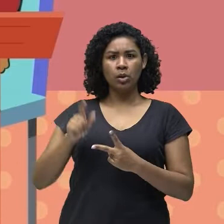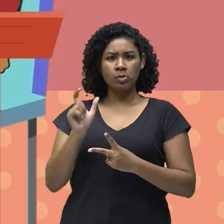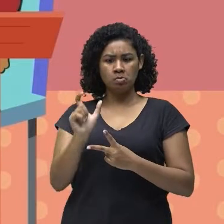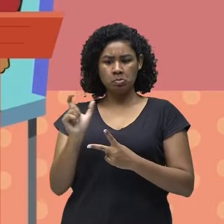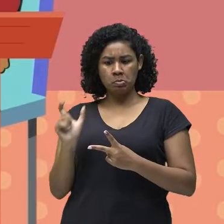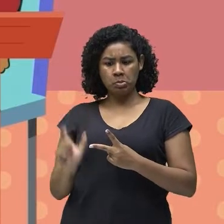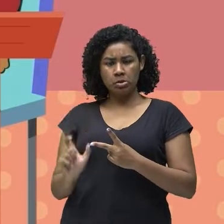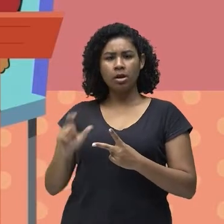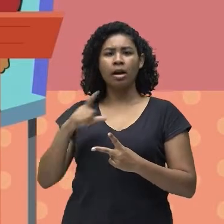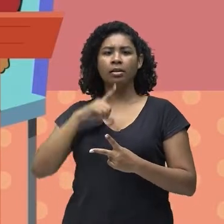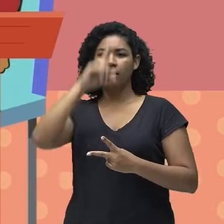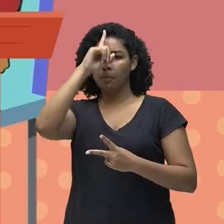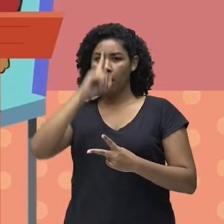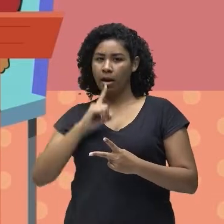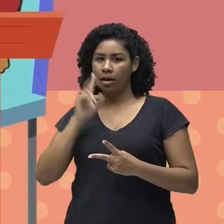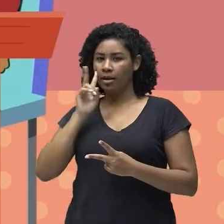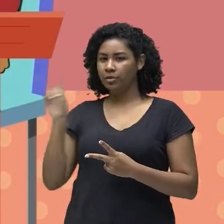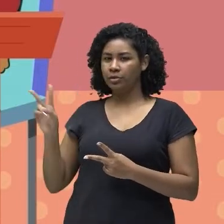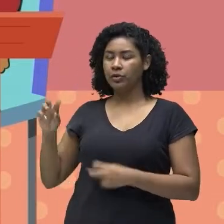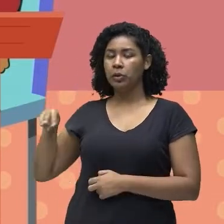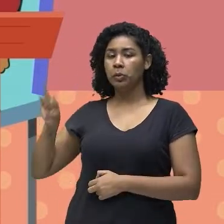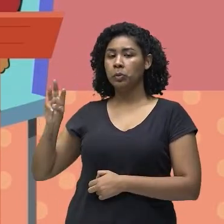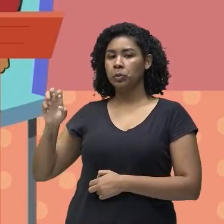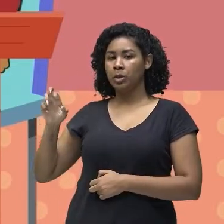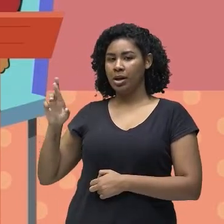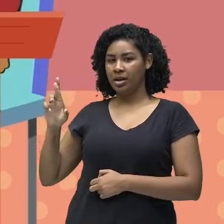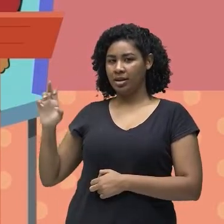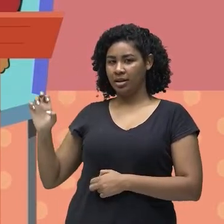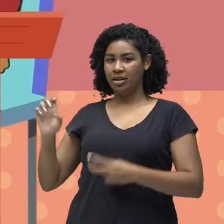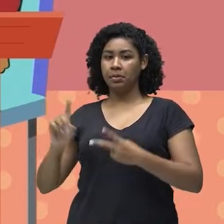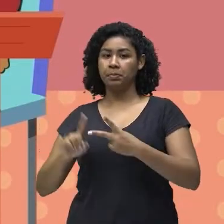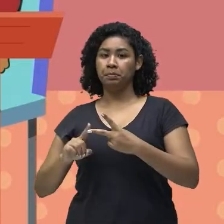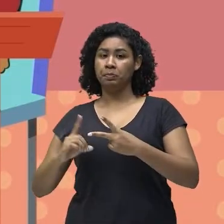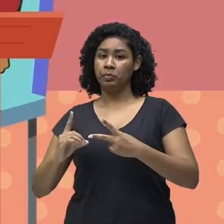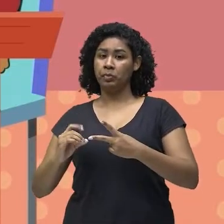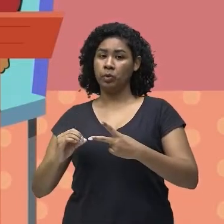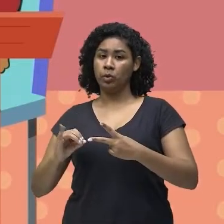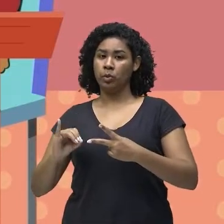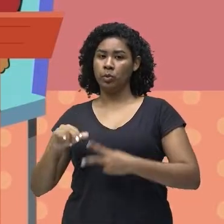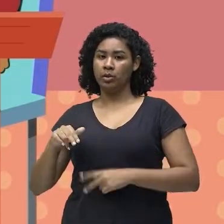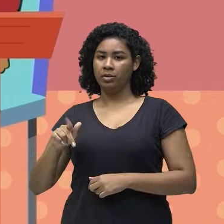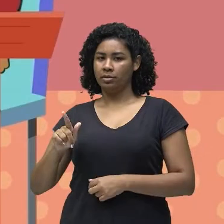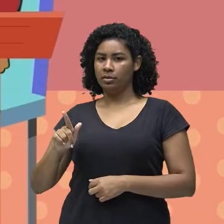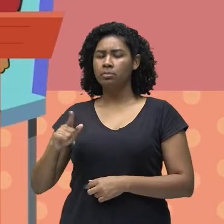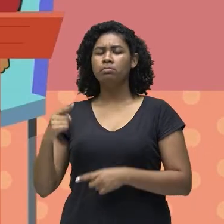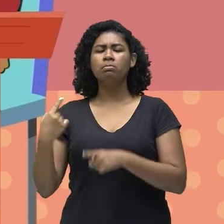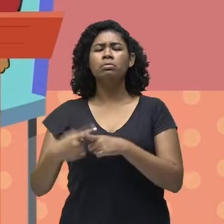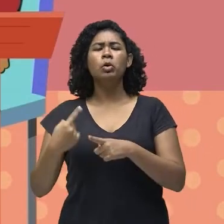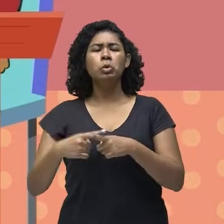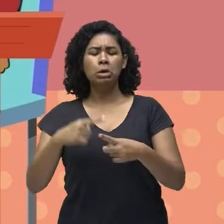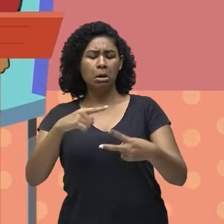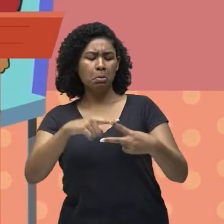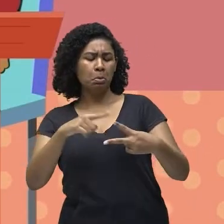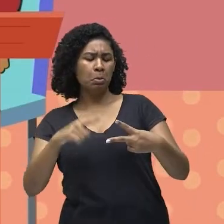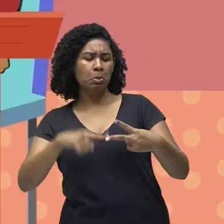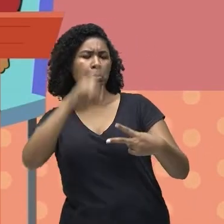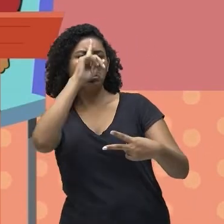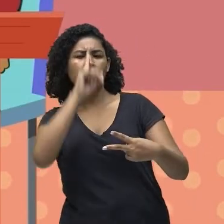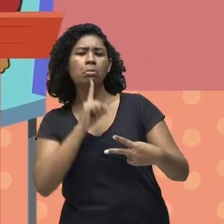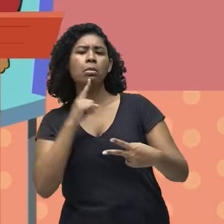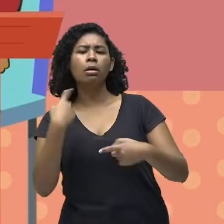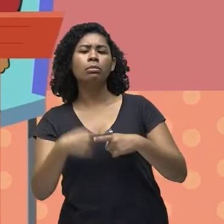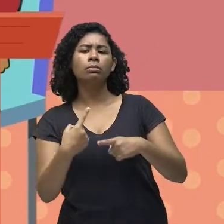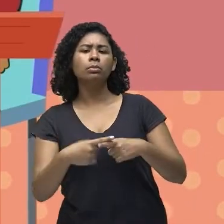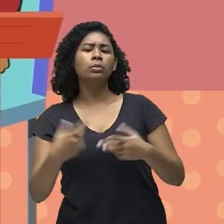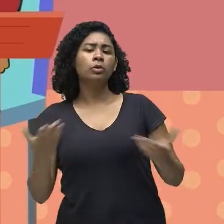a palavra were e a palavra doing. Por que eu destaquei essas duas, gente? Porque elas